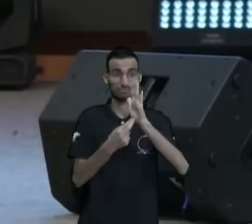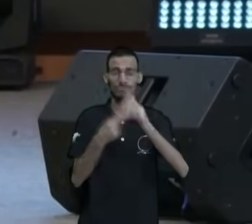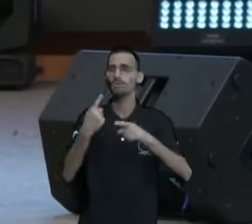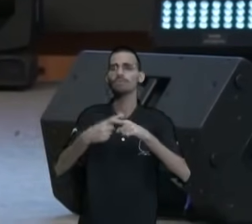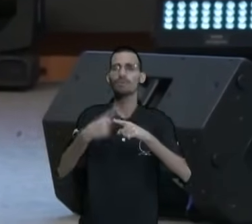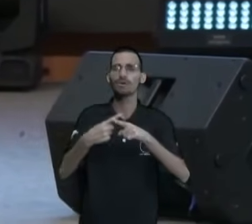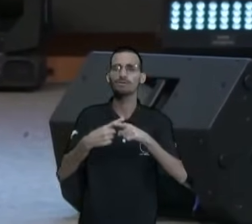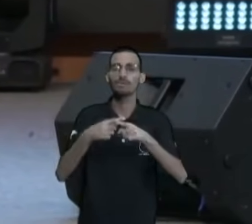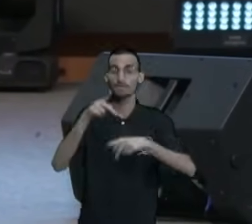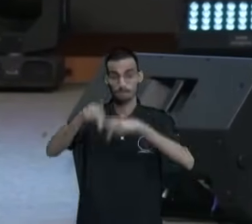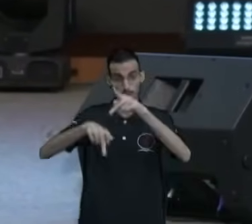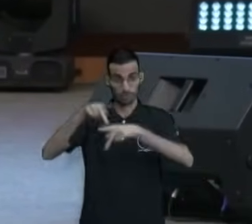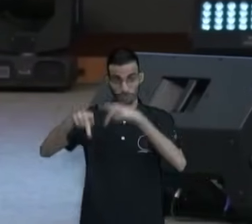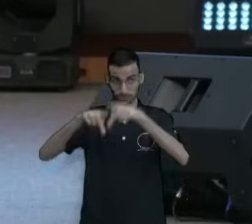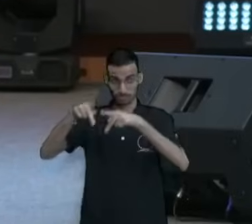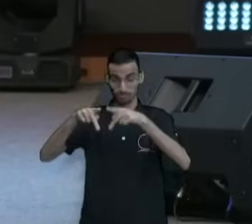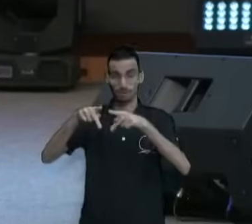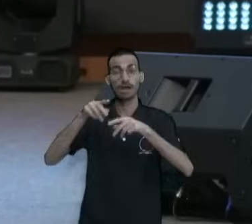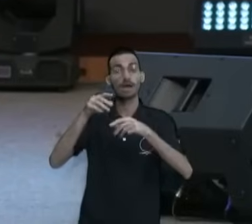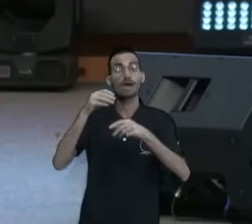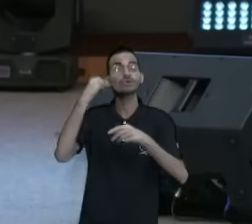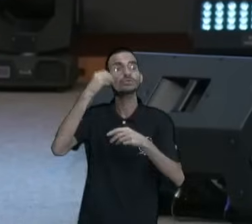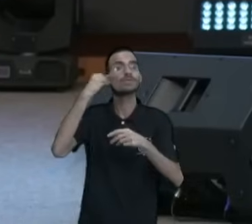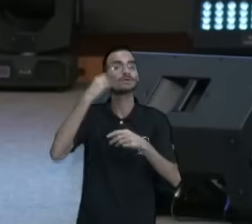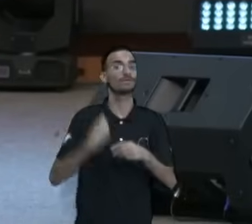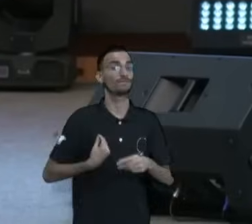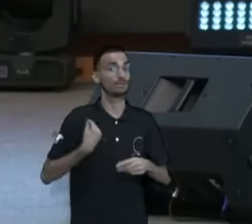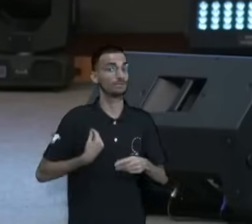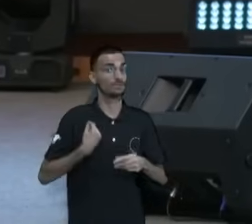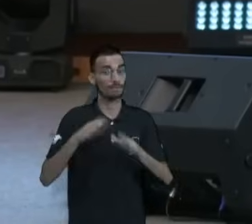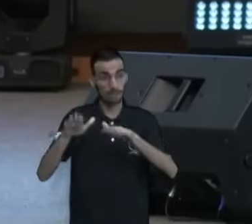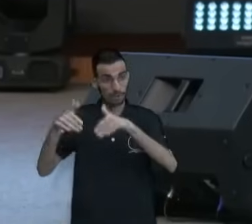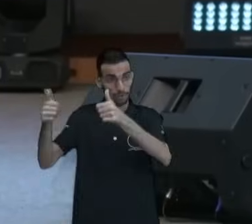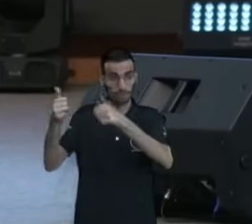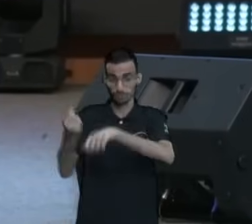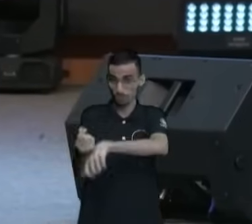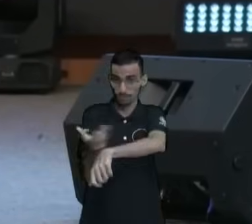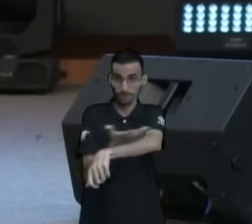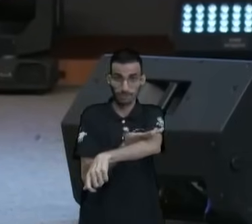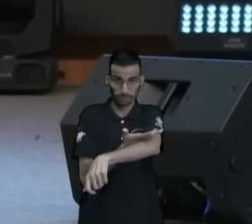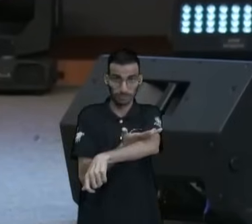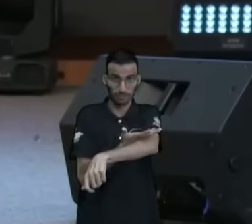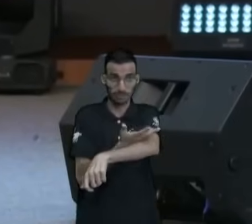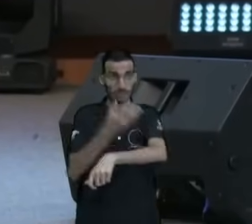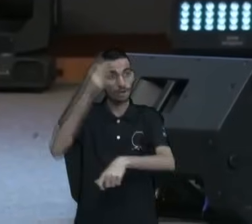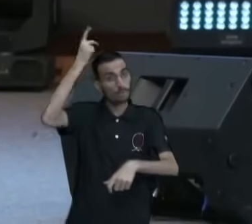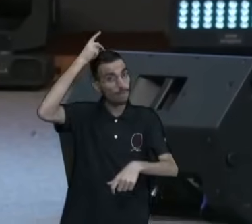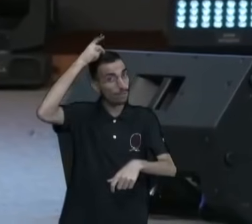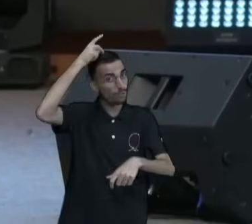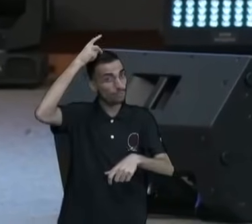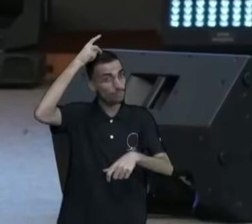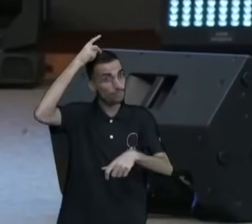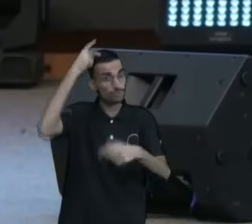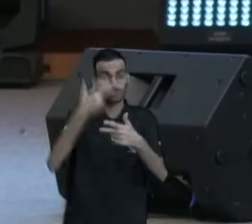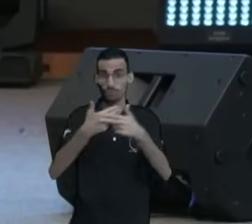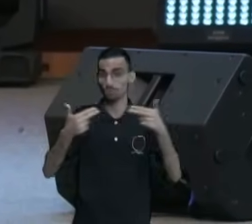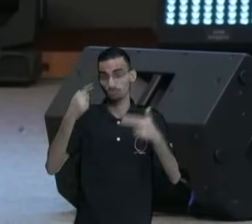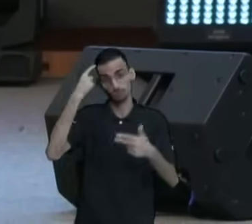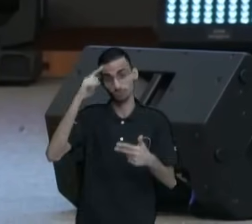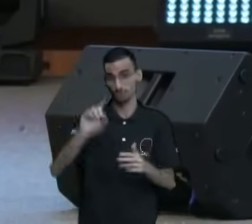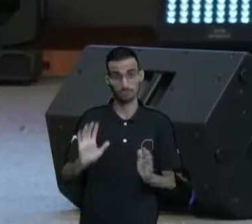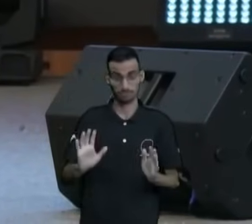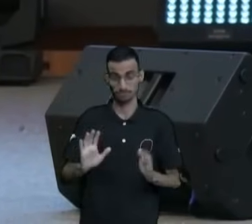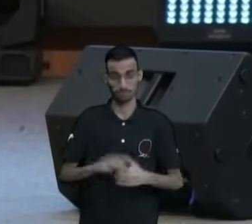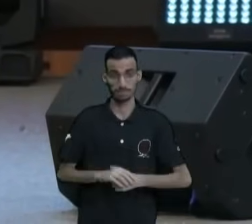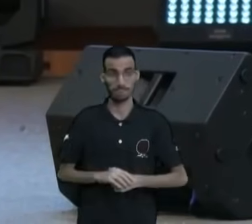desfrutar de uma vida melhor na vida emocional espiritual e material se você não entender isso aqui meu irmão você começa